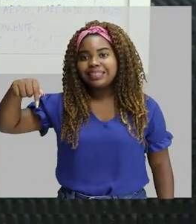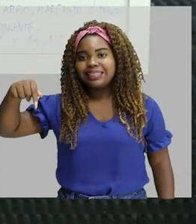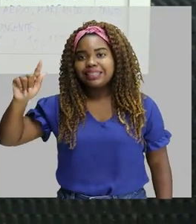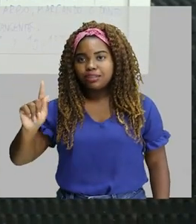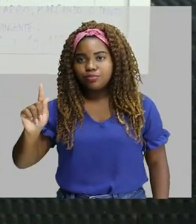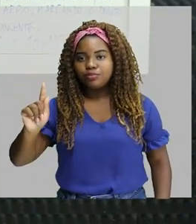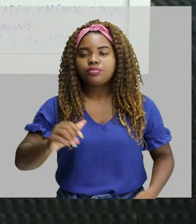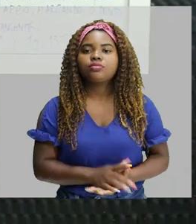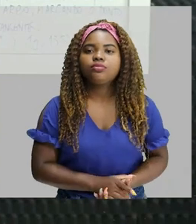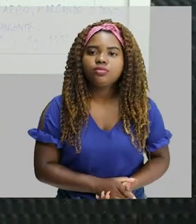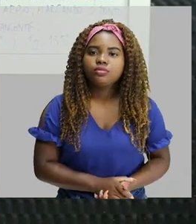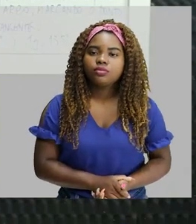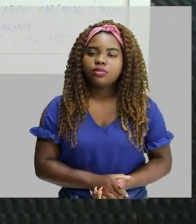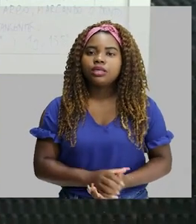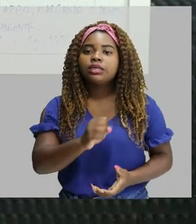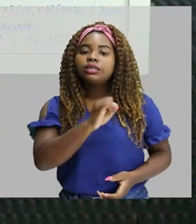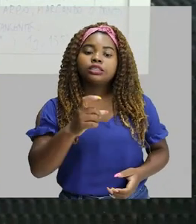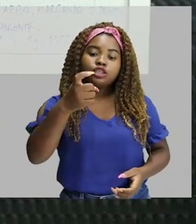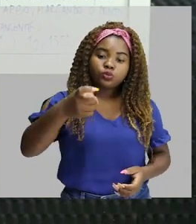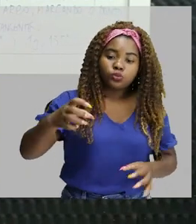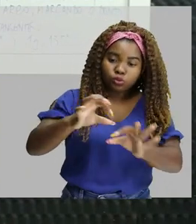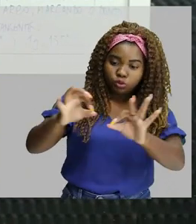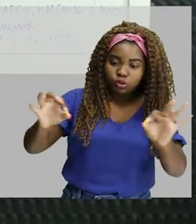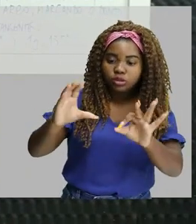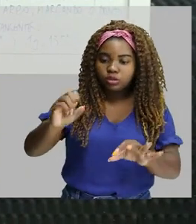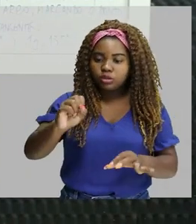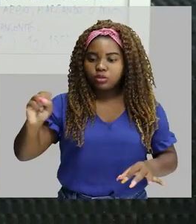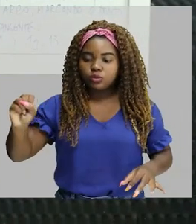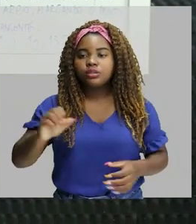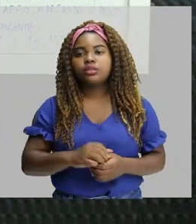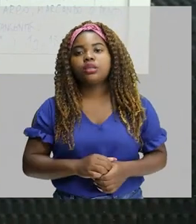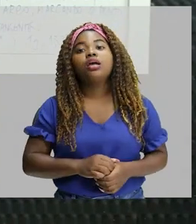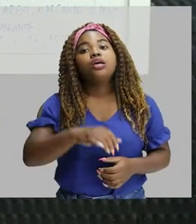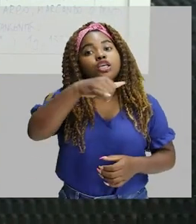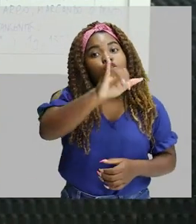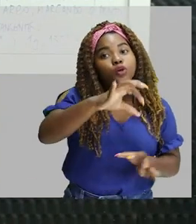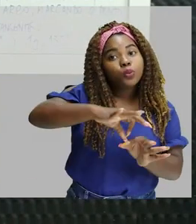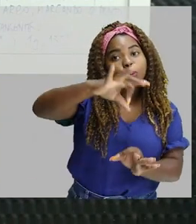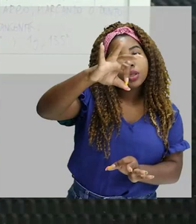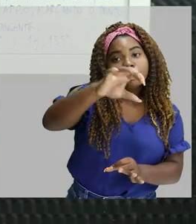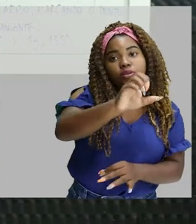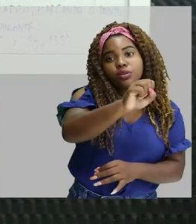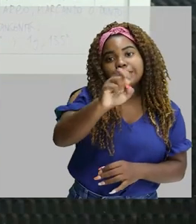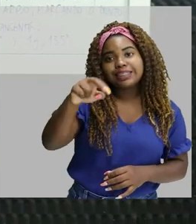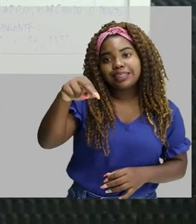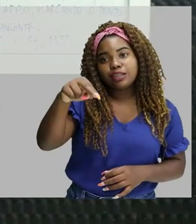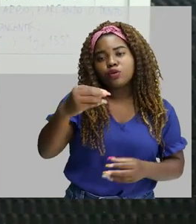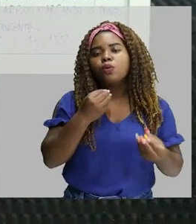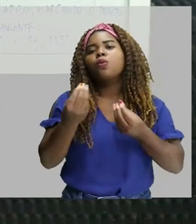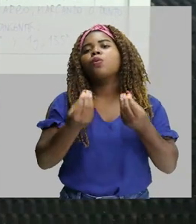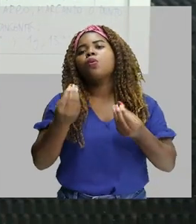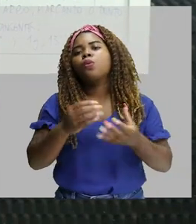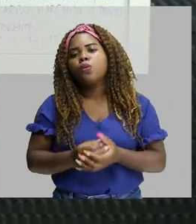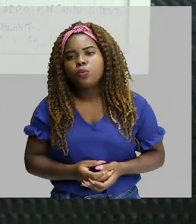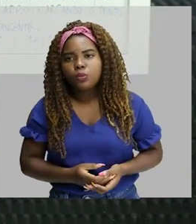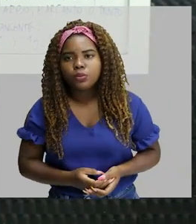X é o eixo dos cossenos e o eixo Y é o eo dos senos onde vai tá esse